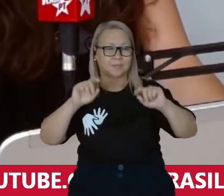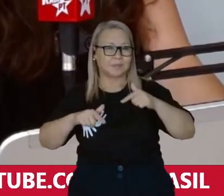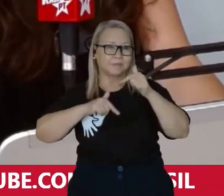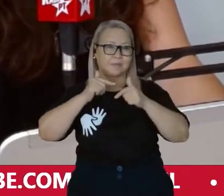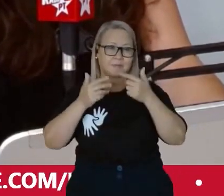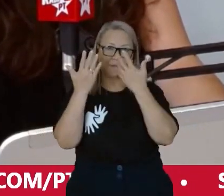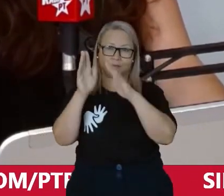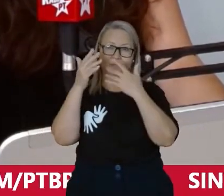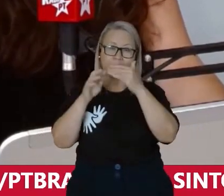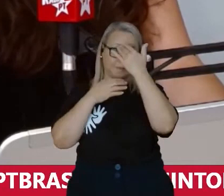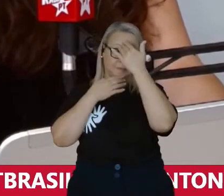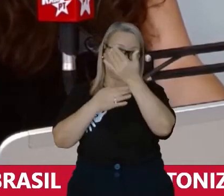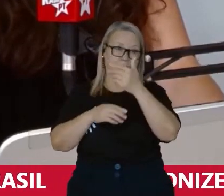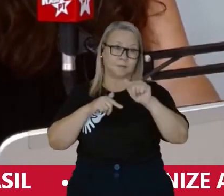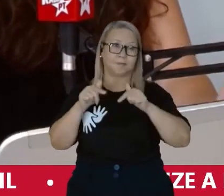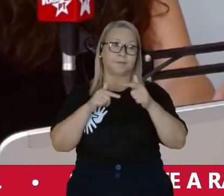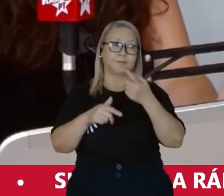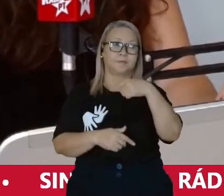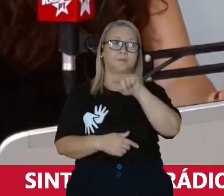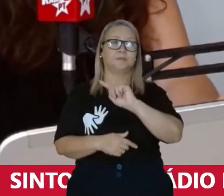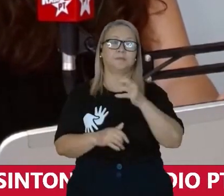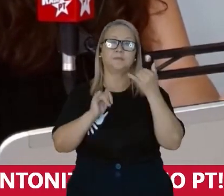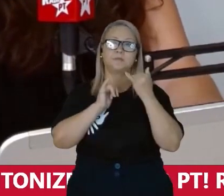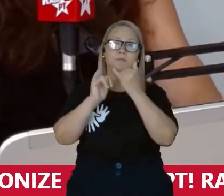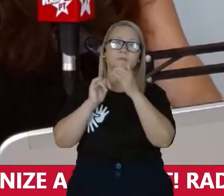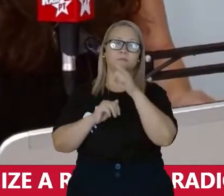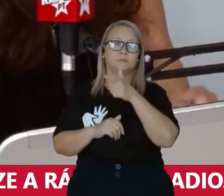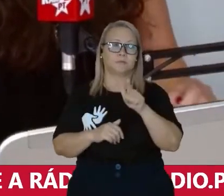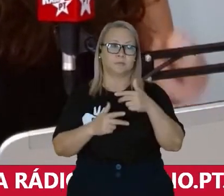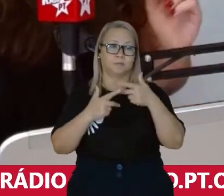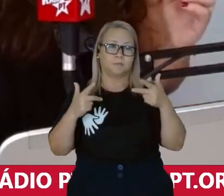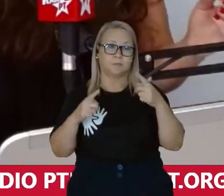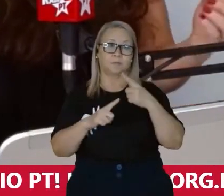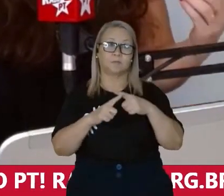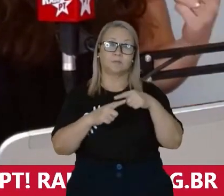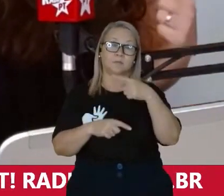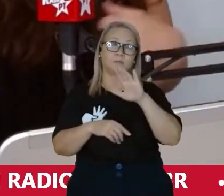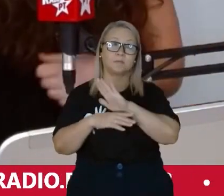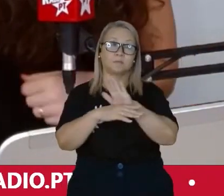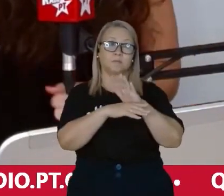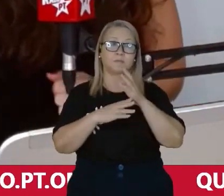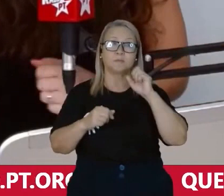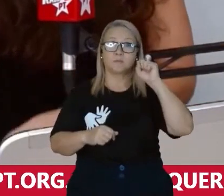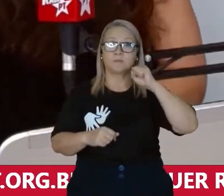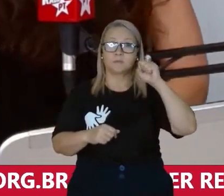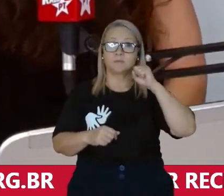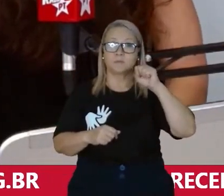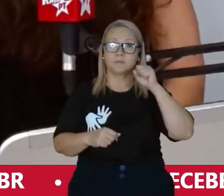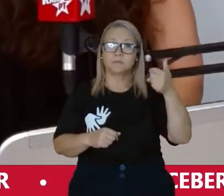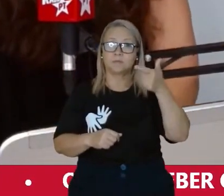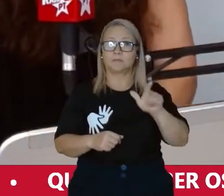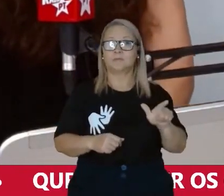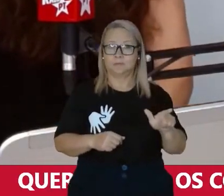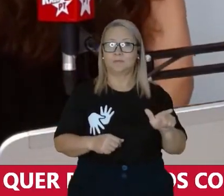parabéns e obrigado. E aí eu queria te dizer outra coisa aqui também, porque vocês contribuíram demais e os senadores repetiam, mesmo quando